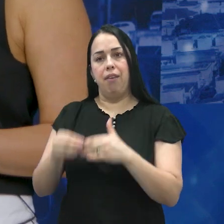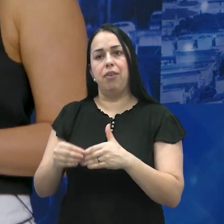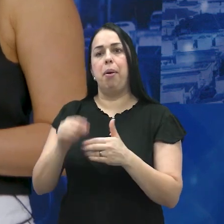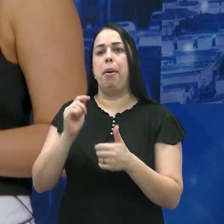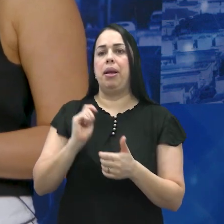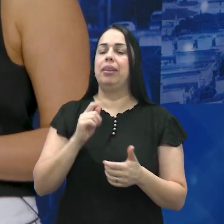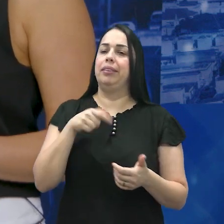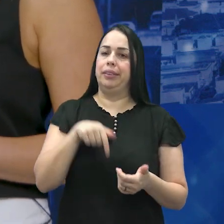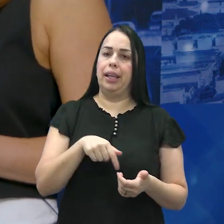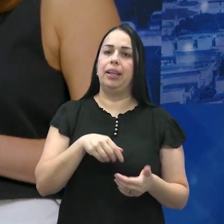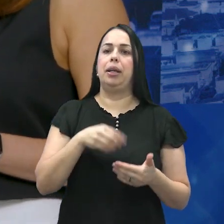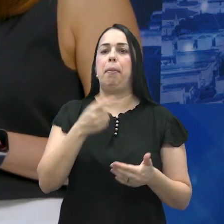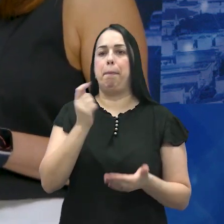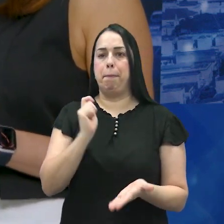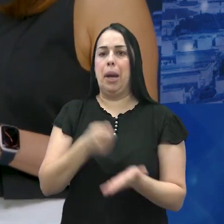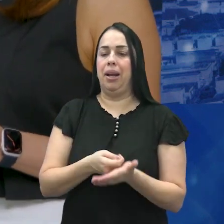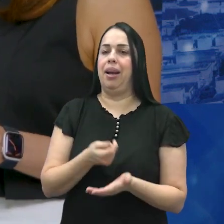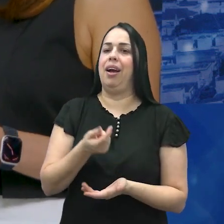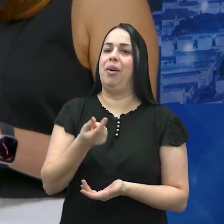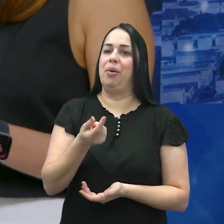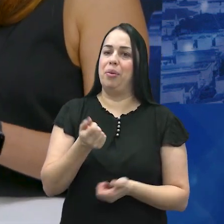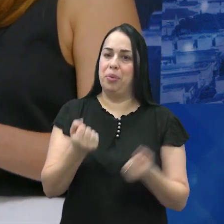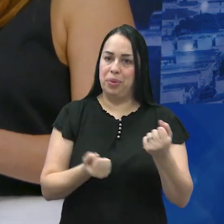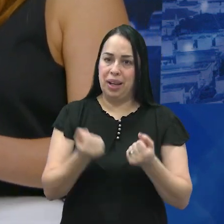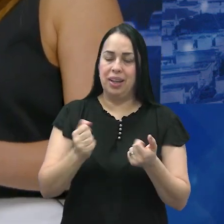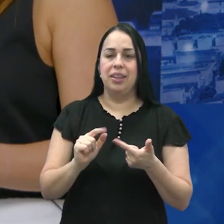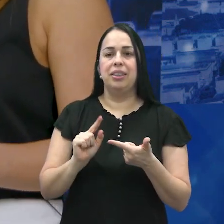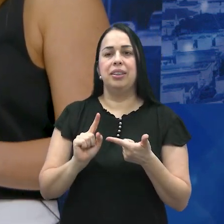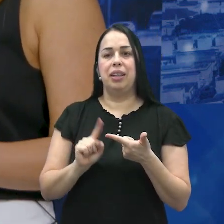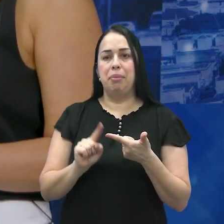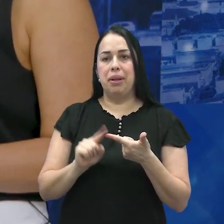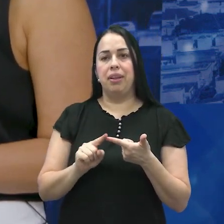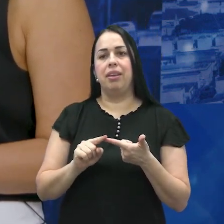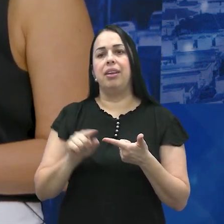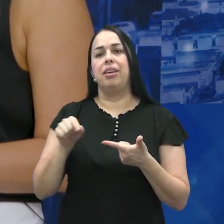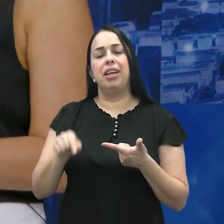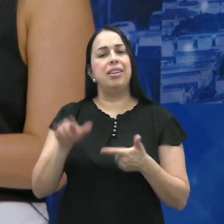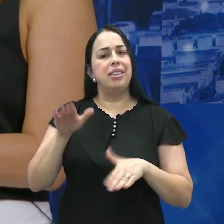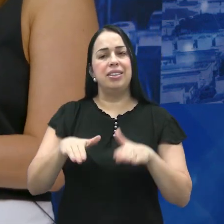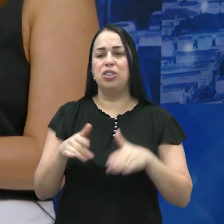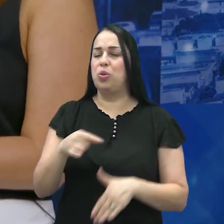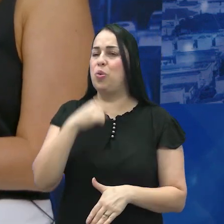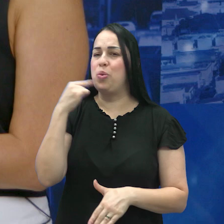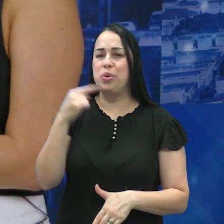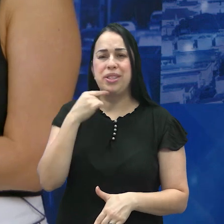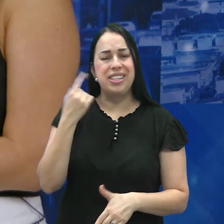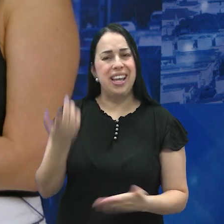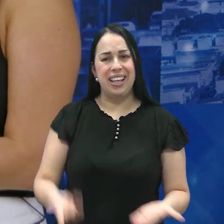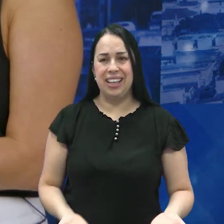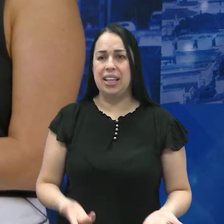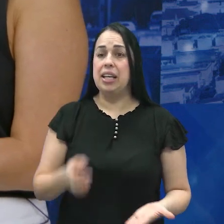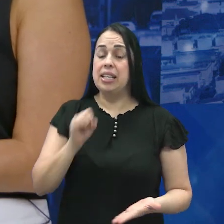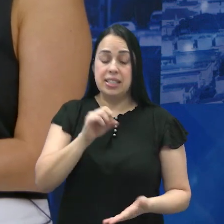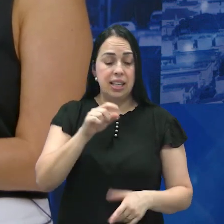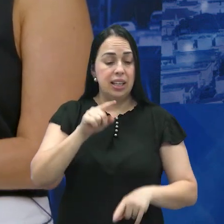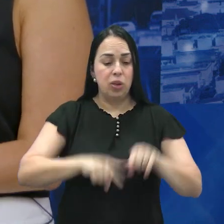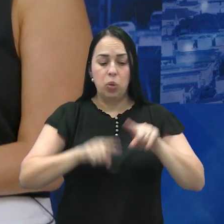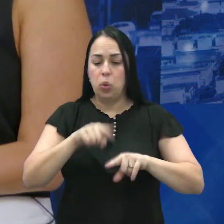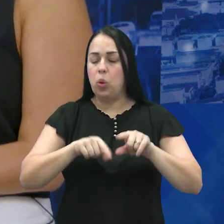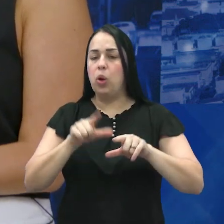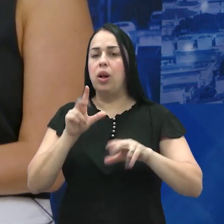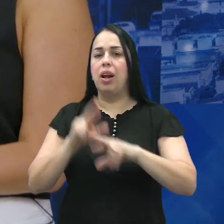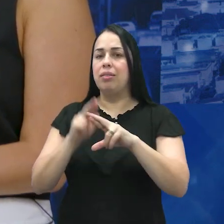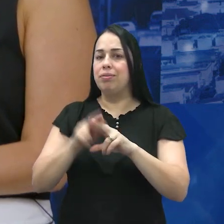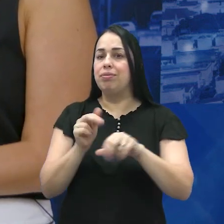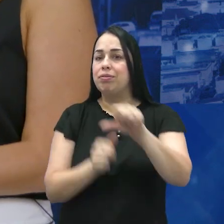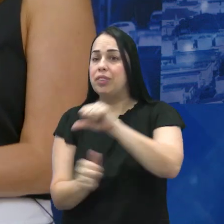custo associado à segregação desse material e, em alguns casos, começa a se tornar inviável. Se a gente não recupera esse material, qual que é o